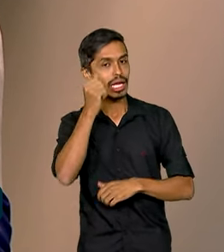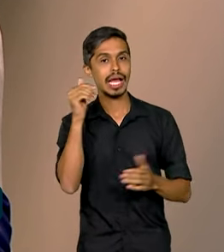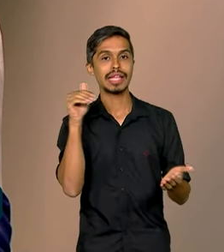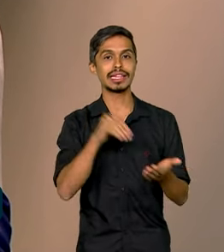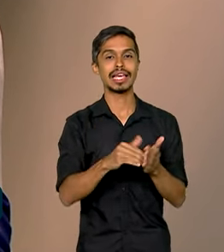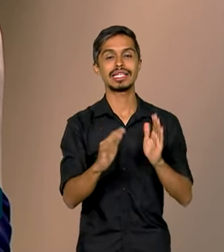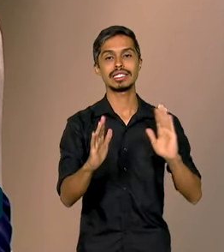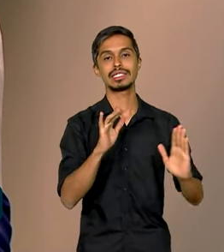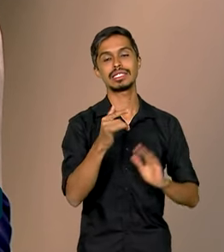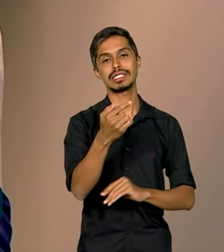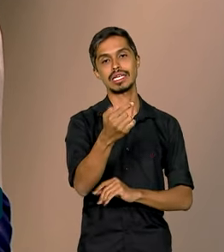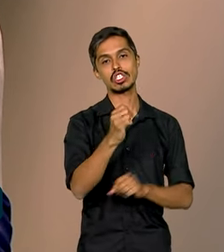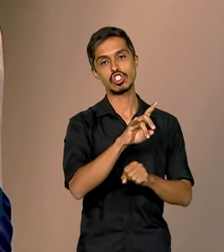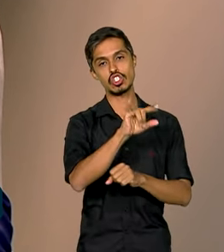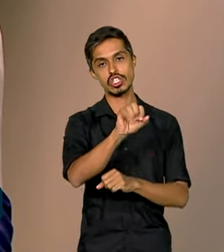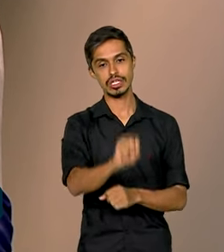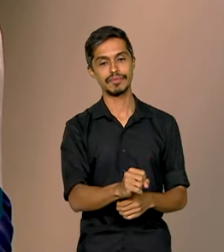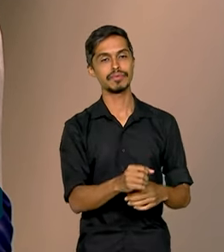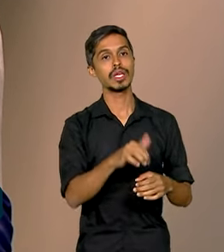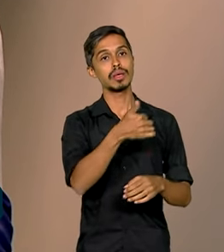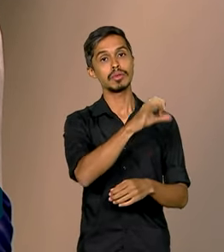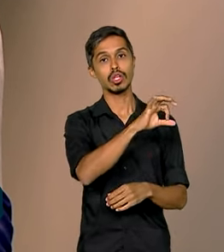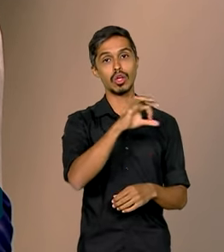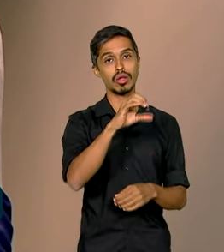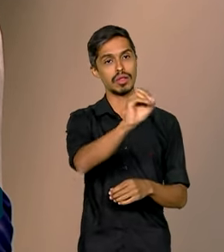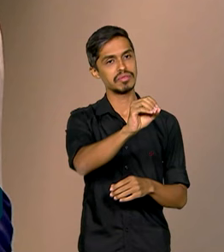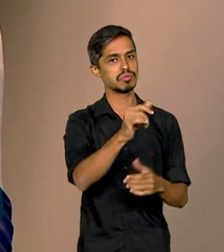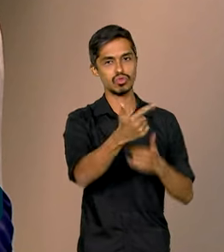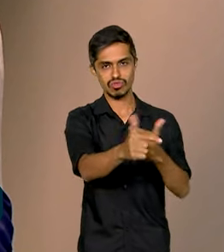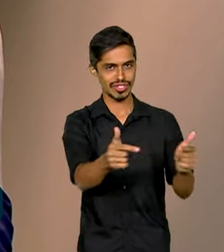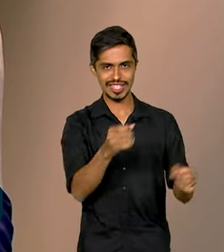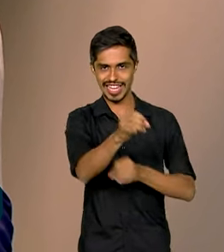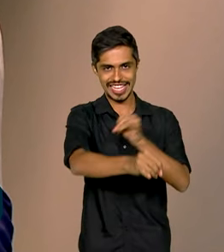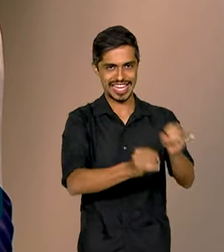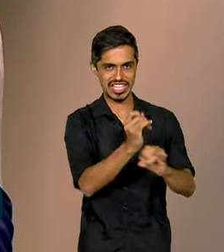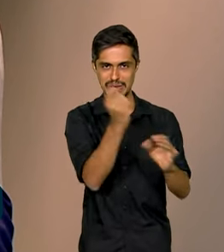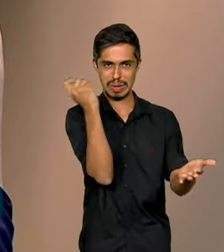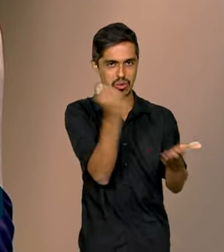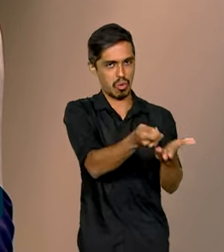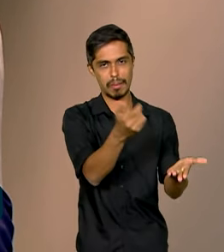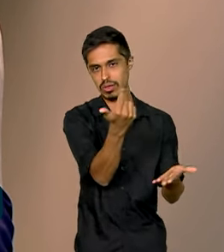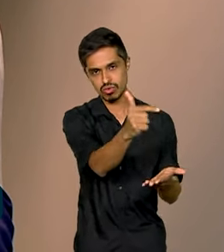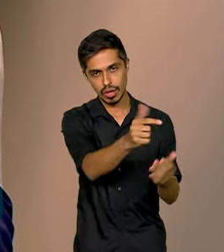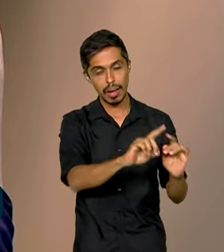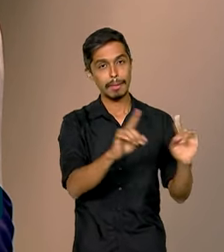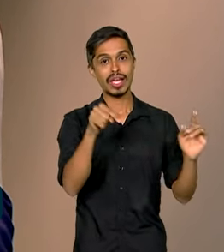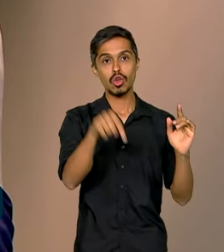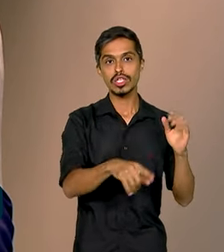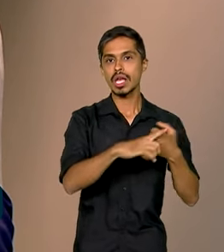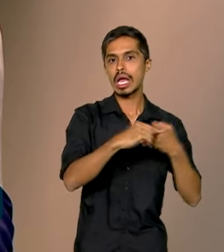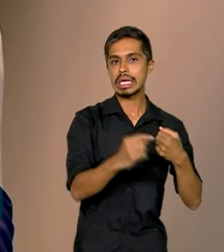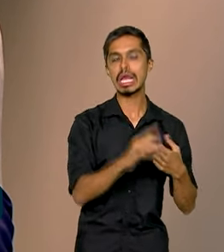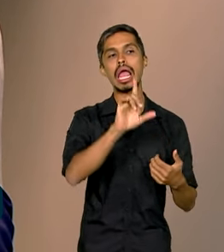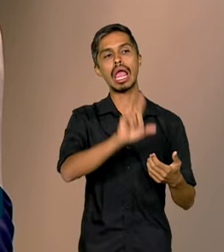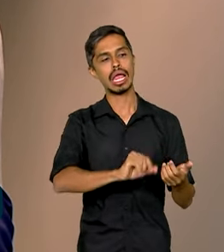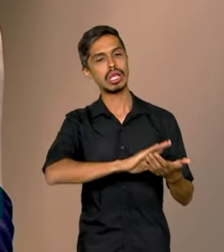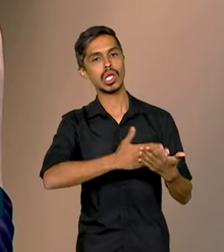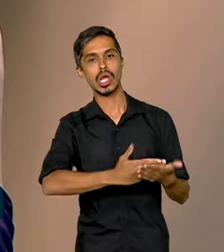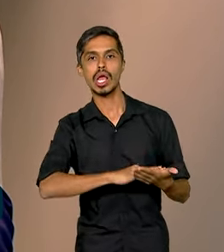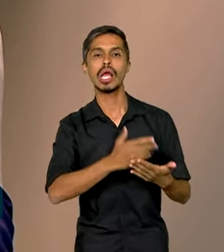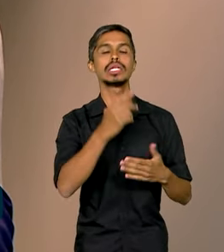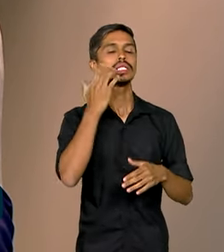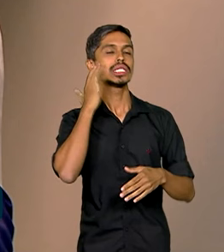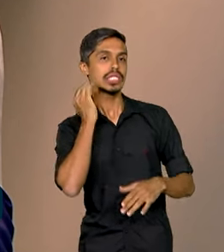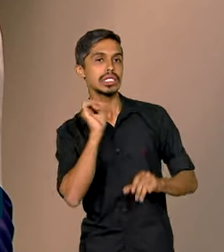né evidentemente que em 1990 não se falava de compras na internet e hoje esse artigo é interpretado para as compras que